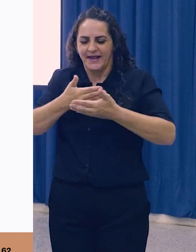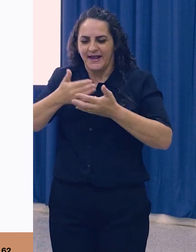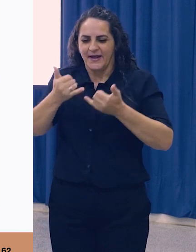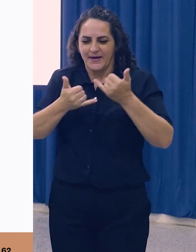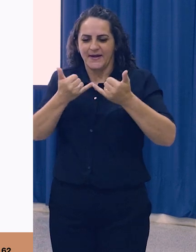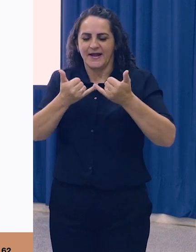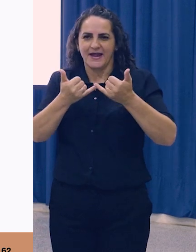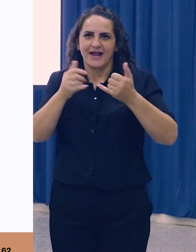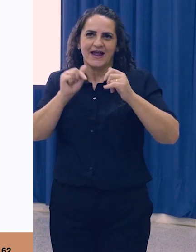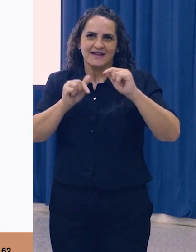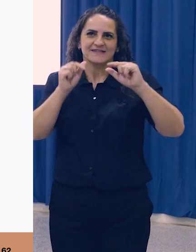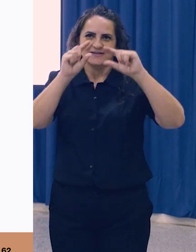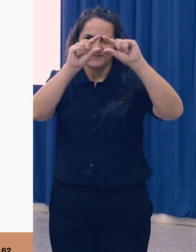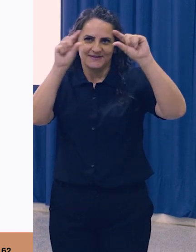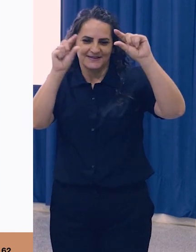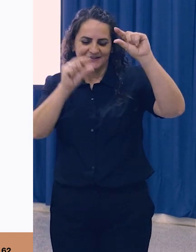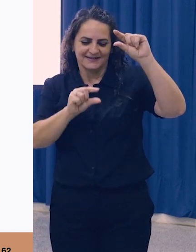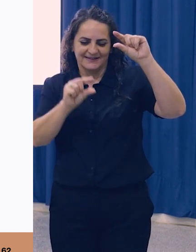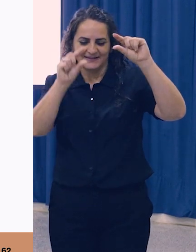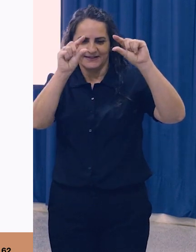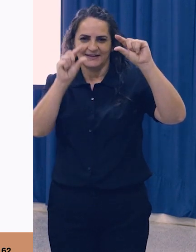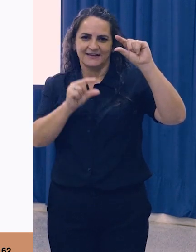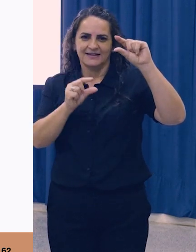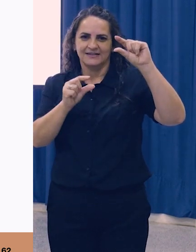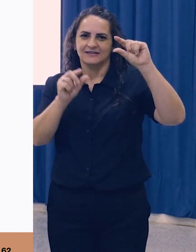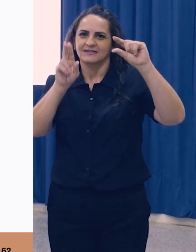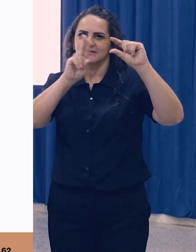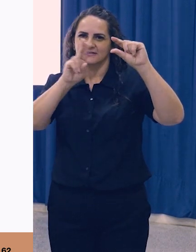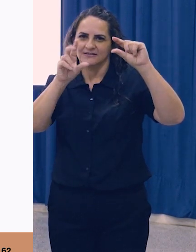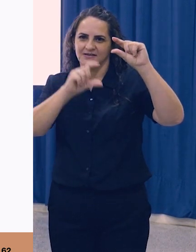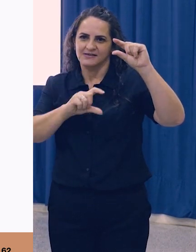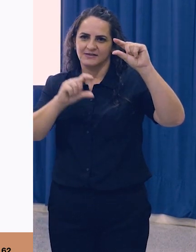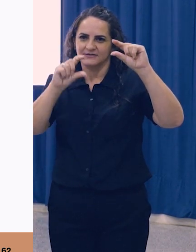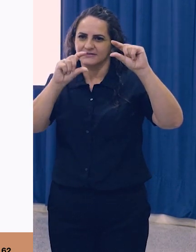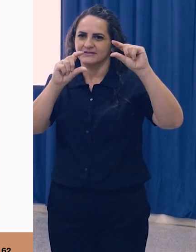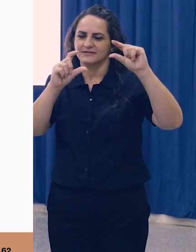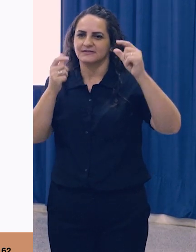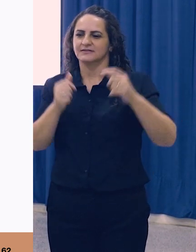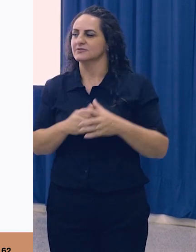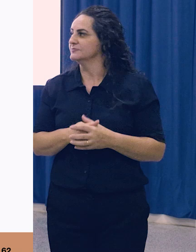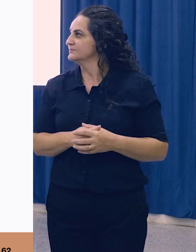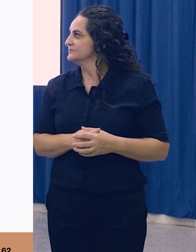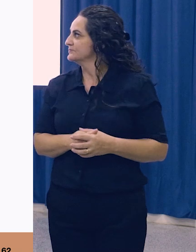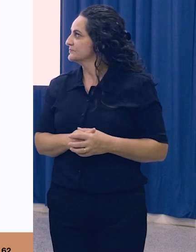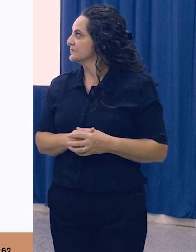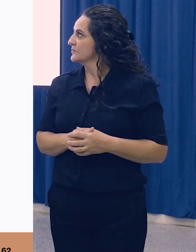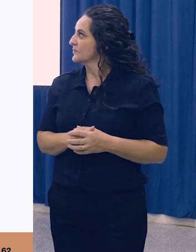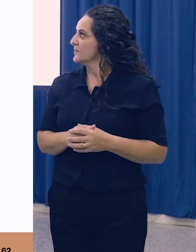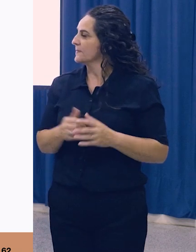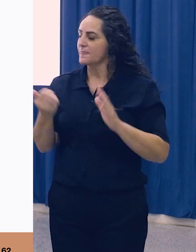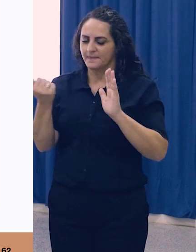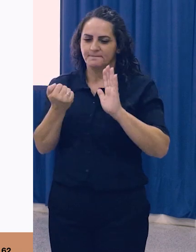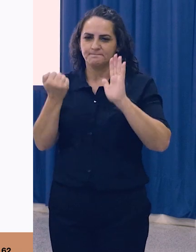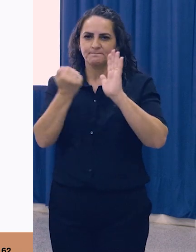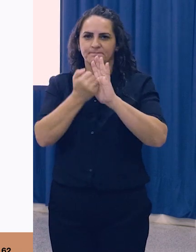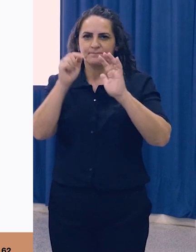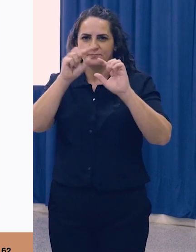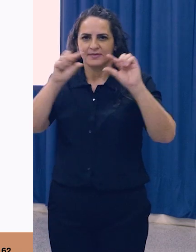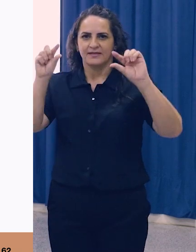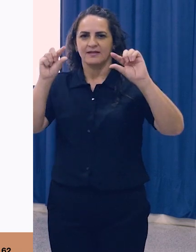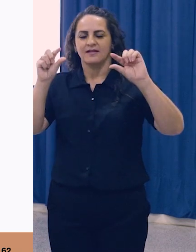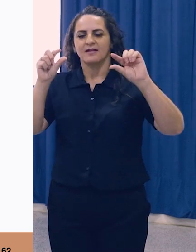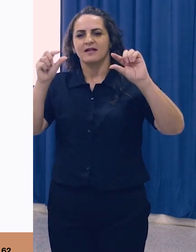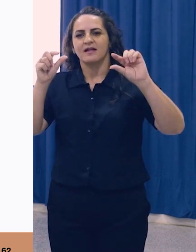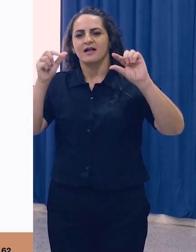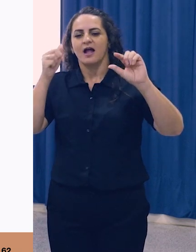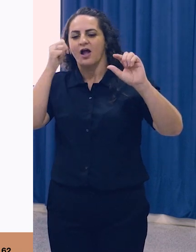Barbie é alguma coisa, essa Barbie é astronauta, essa Barbie é não sei o quê. Então, a Margot Robbie é uma